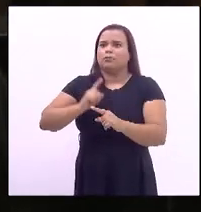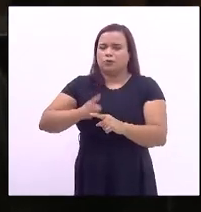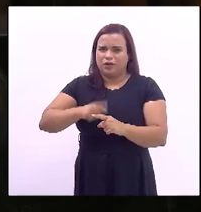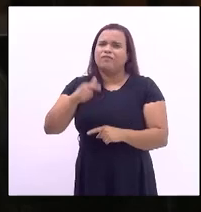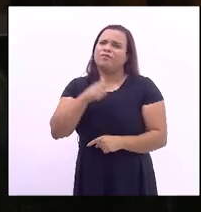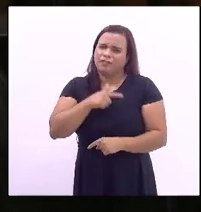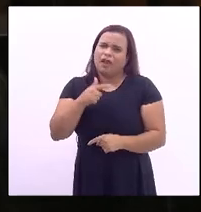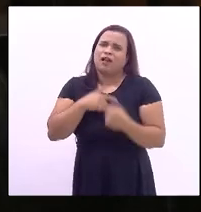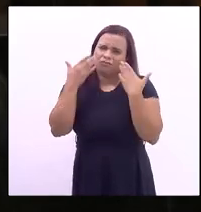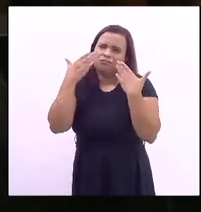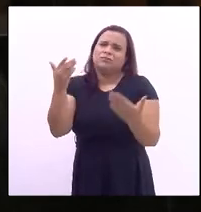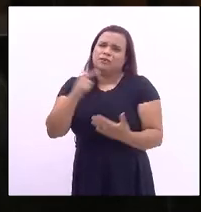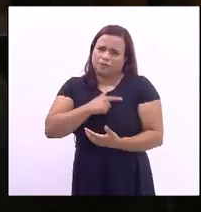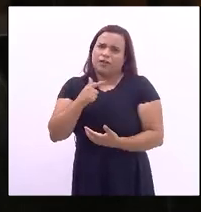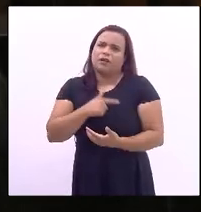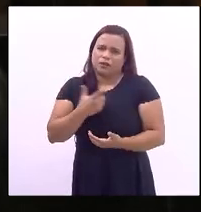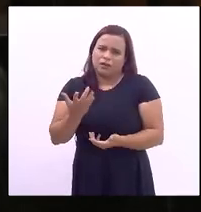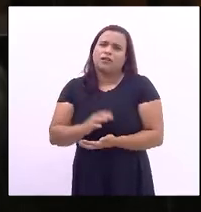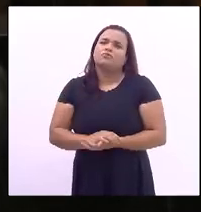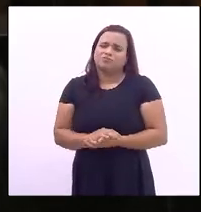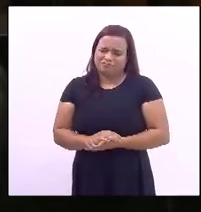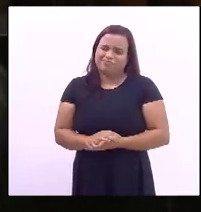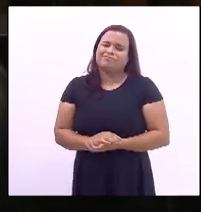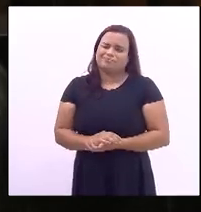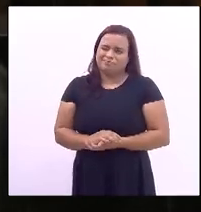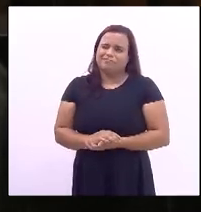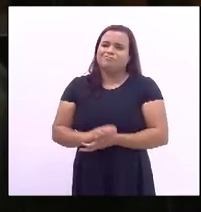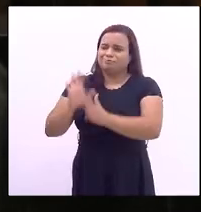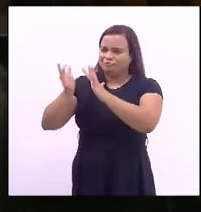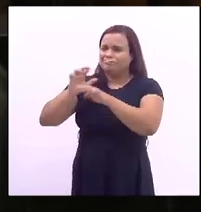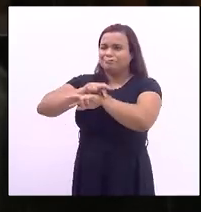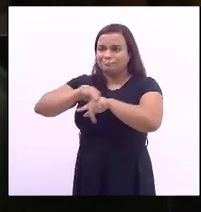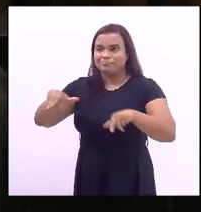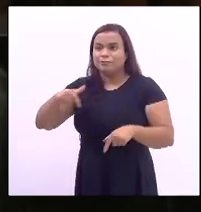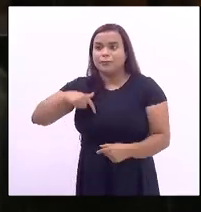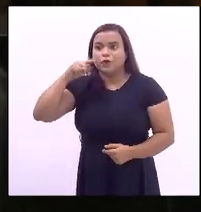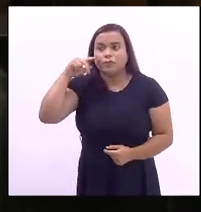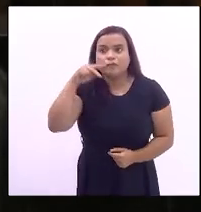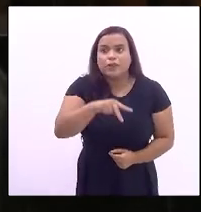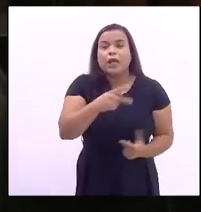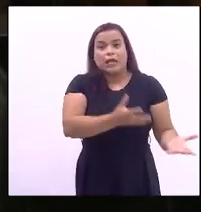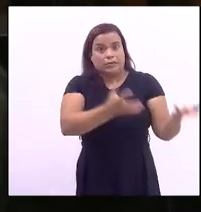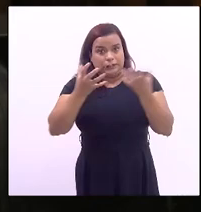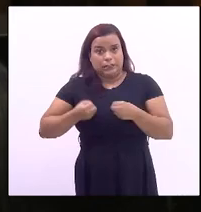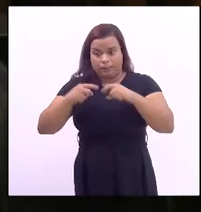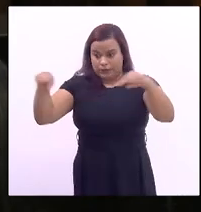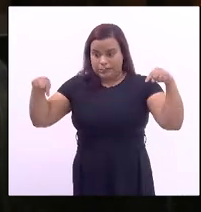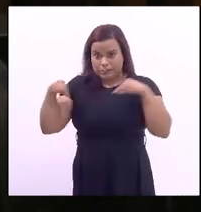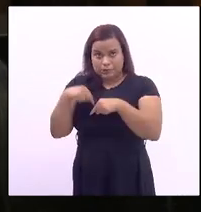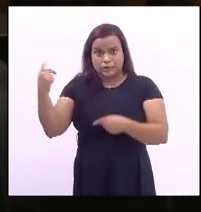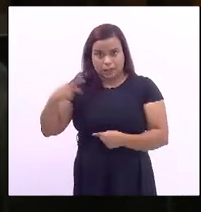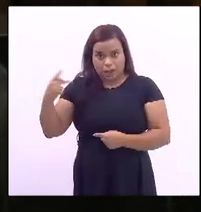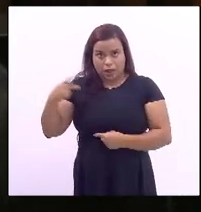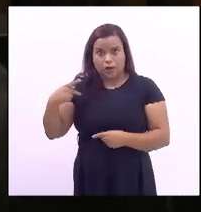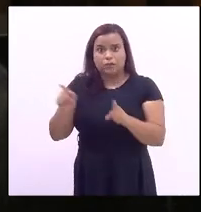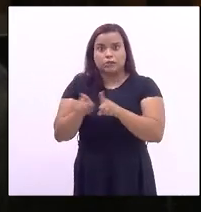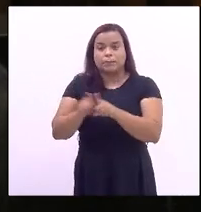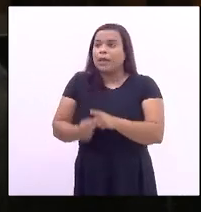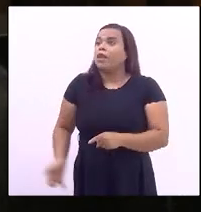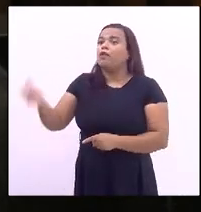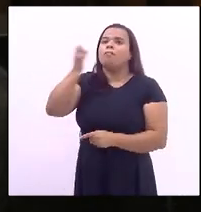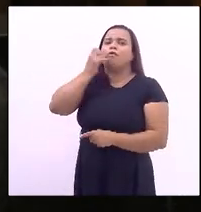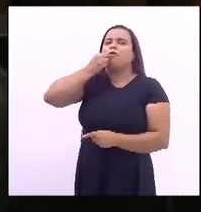feia ta feia a coisa ali da forma que eu recebi no meu gabinete da forma que me